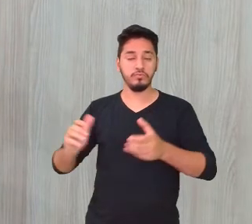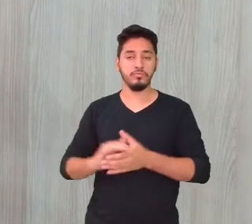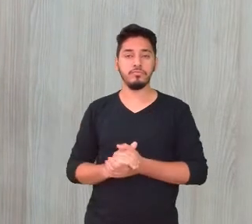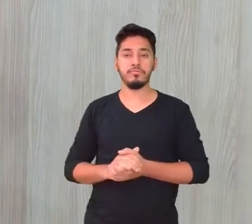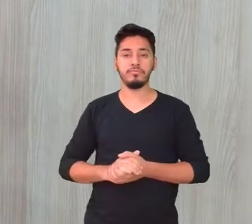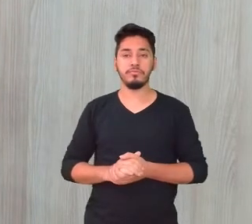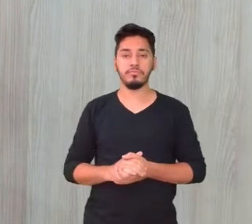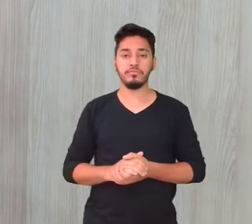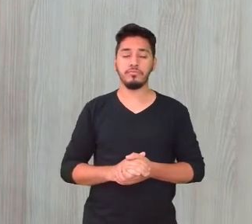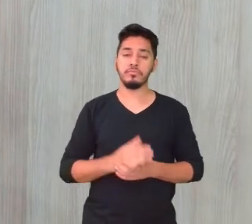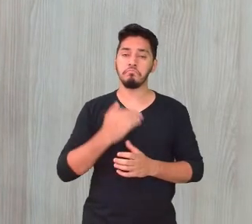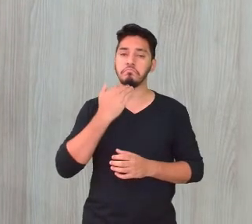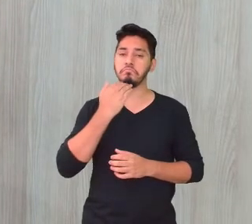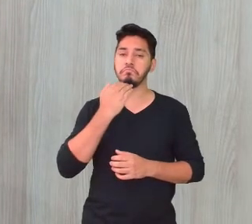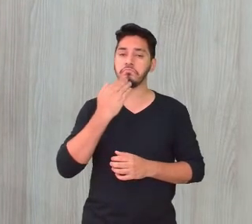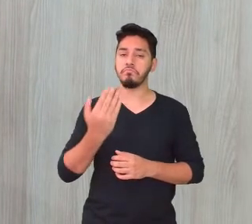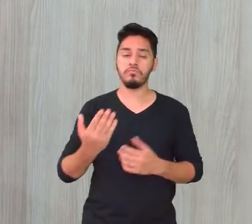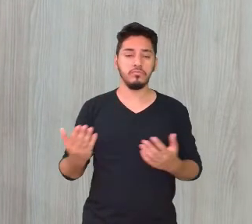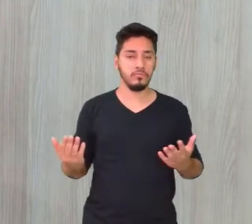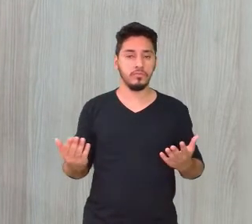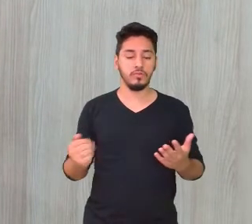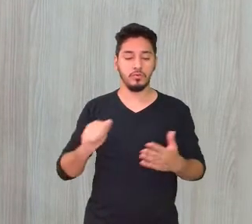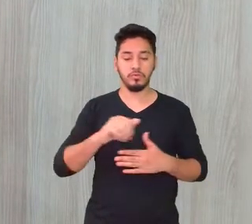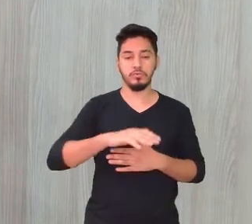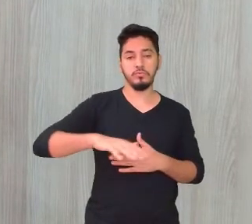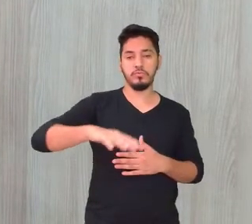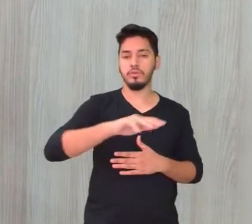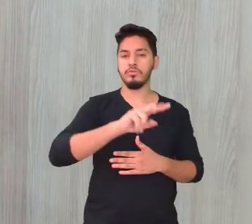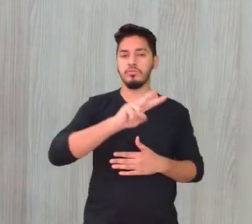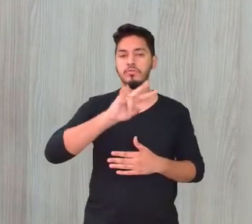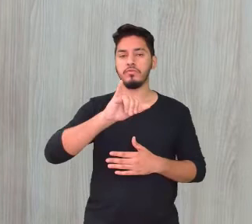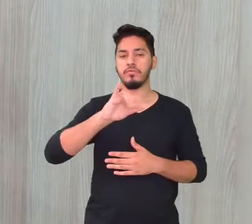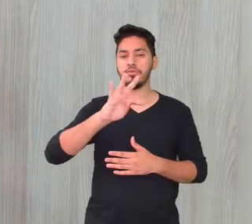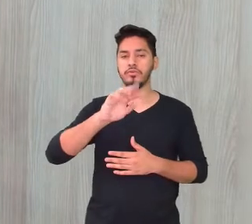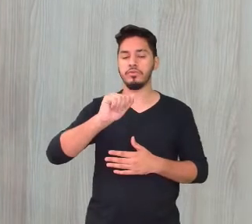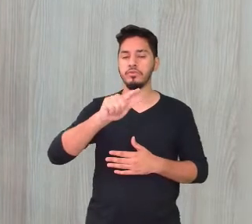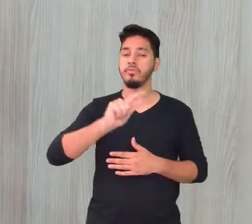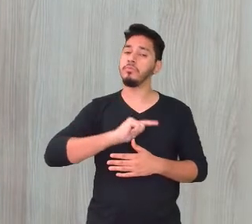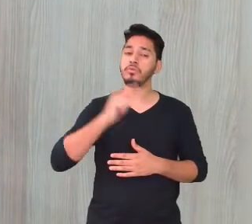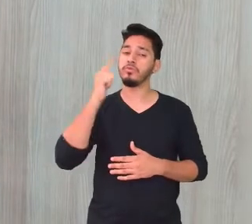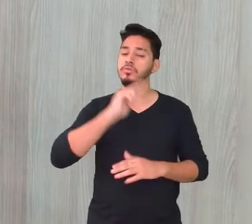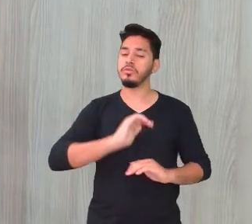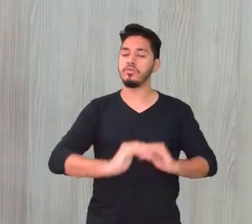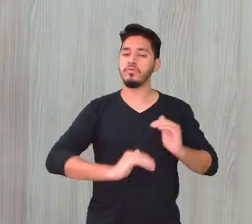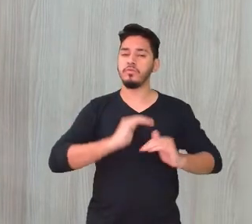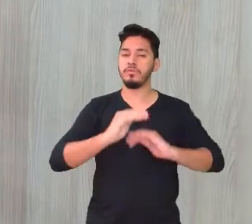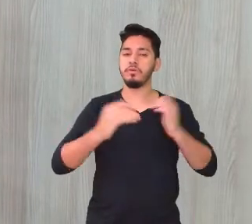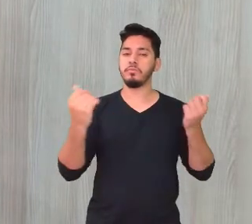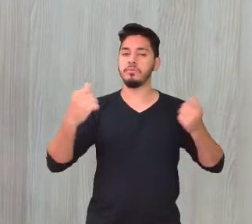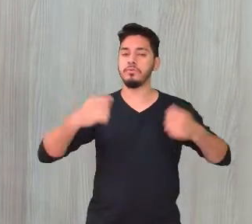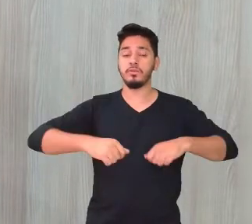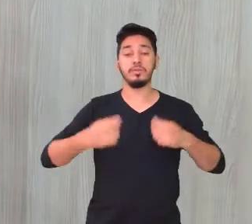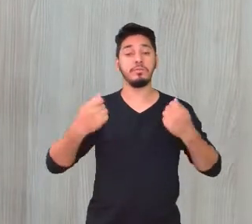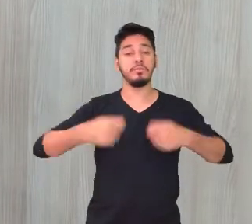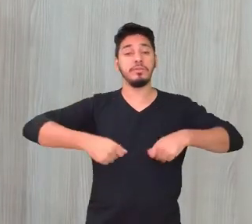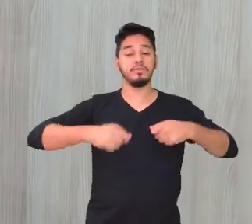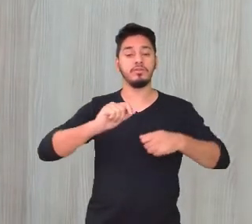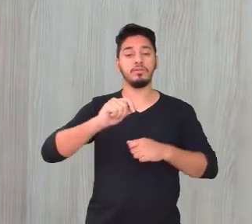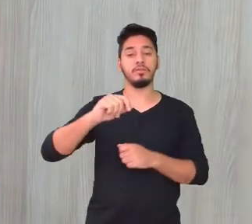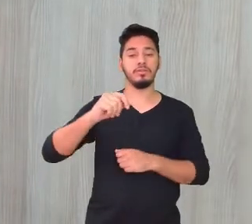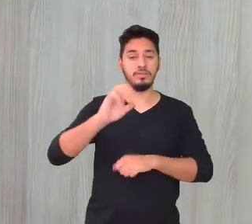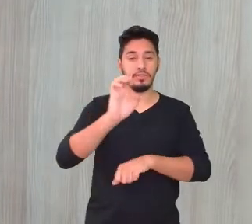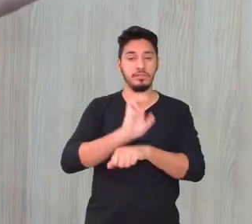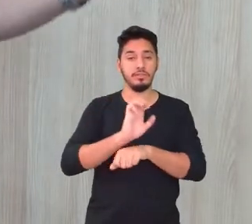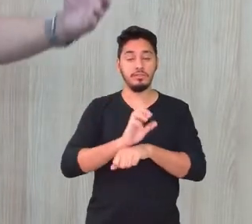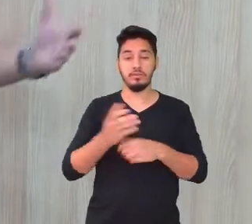Germany, sem um espaço vital para desenvolver as capacidades e a necessidade de que esse Estado,